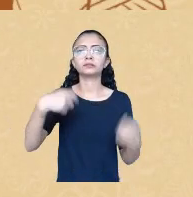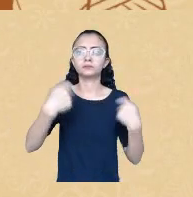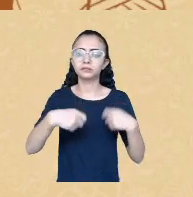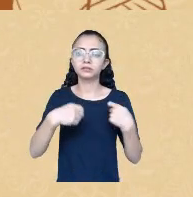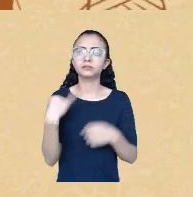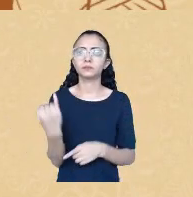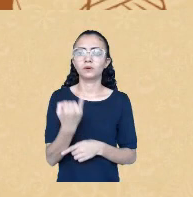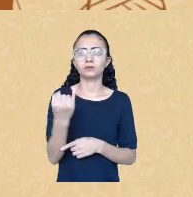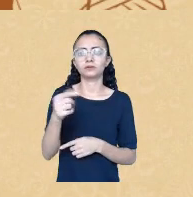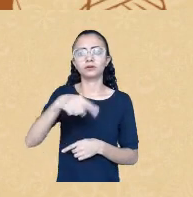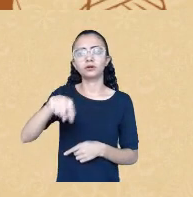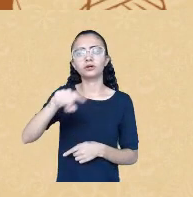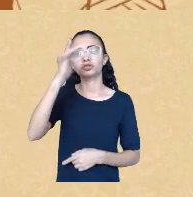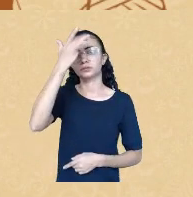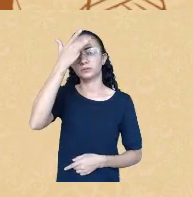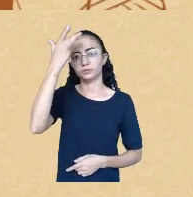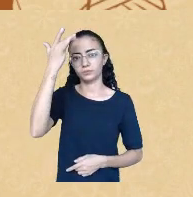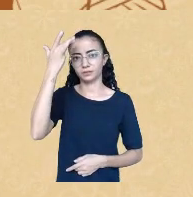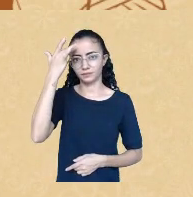de hoje.